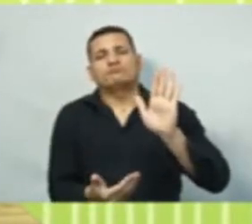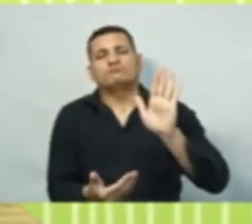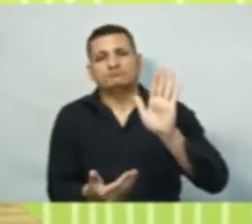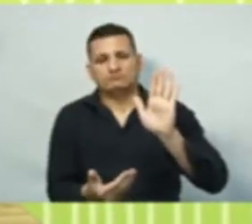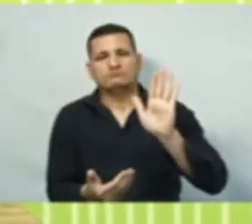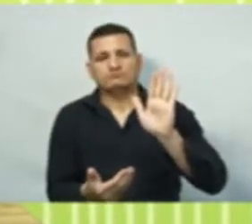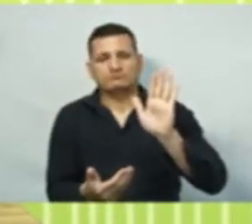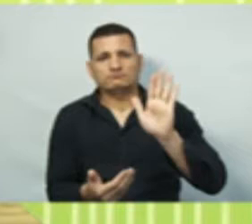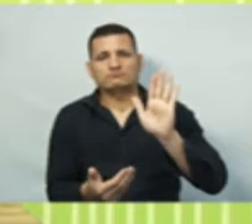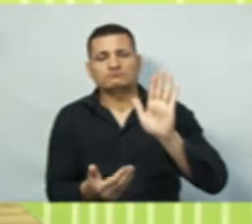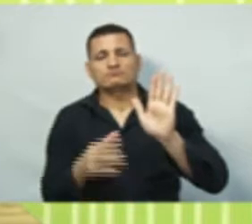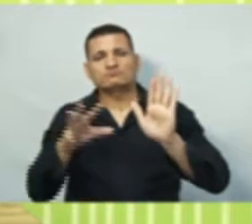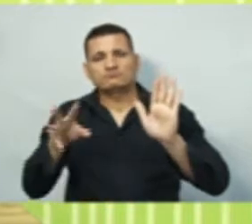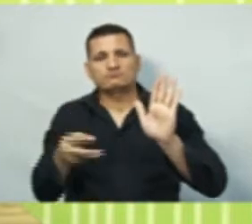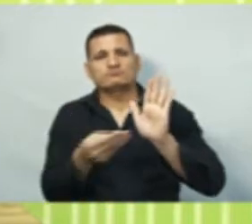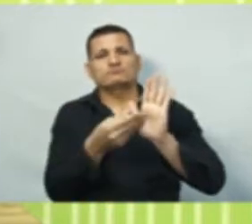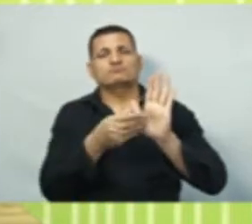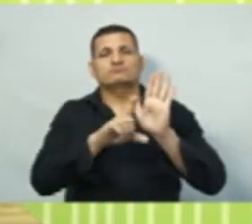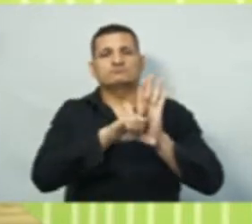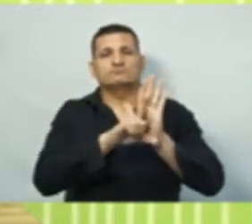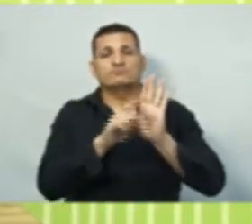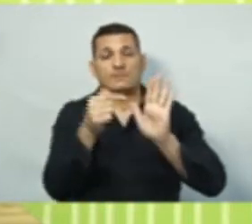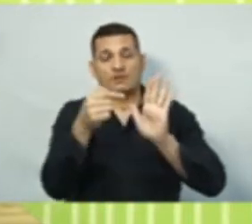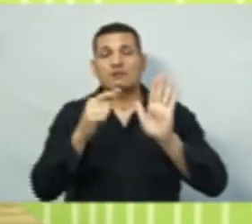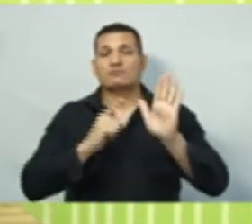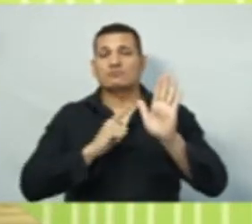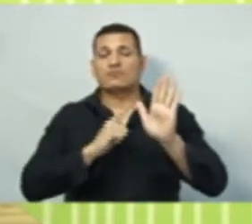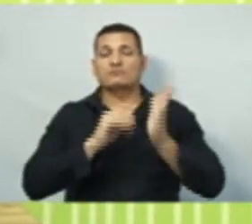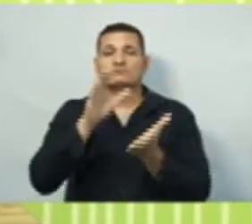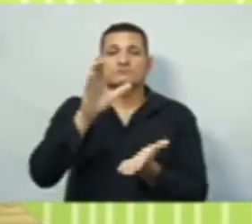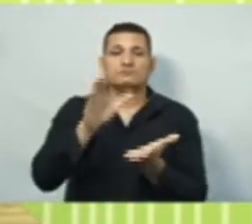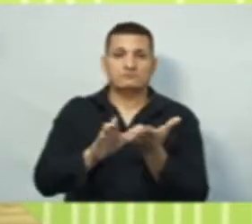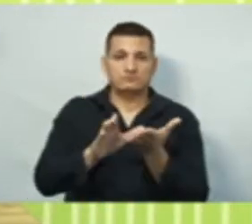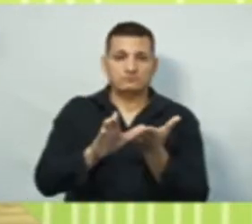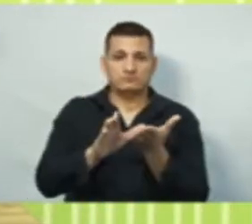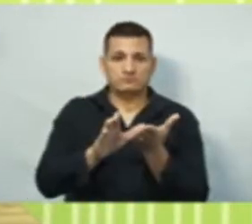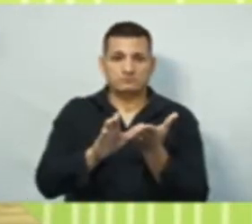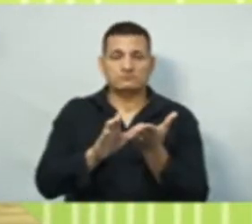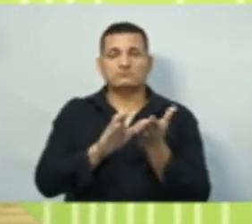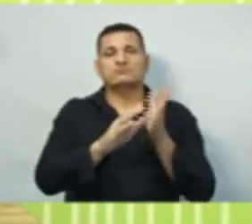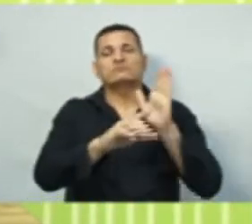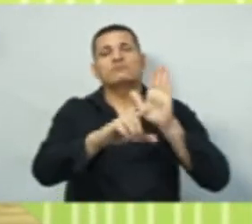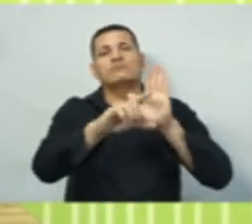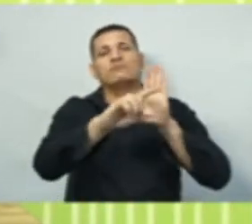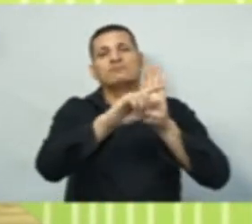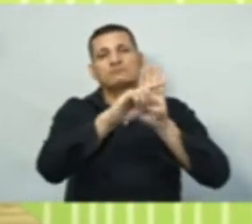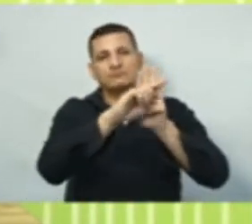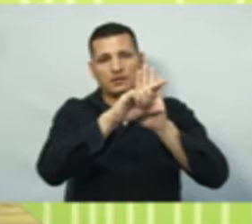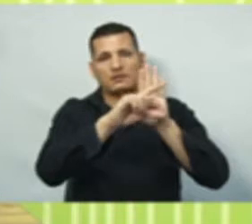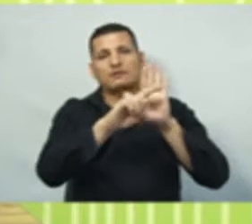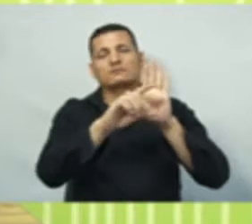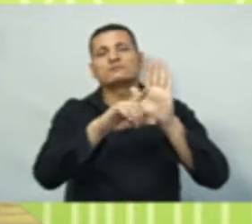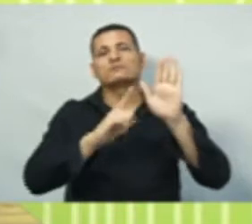nessa lei complementar. Ela é dividida em capítulos e em seções. E essa lei